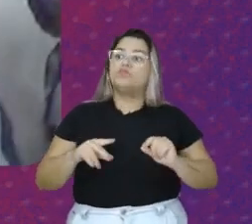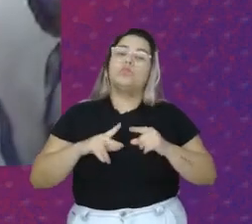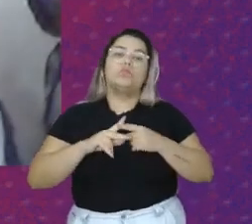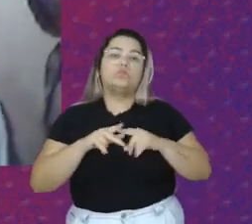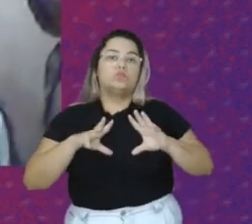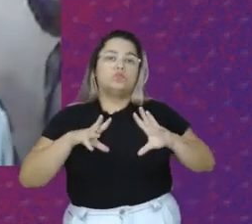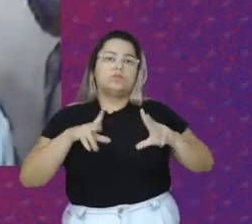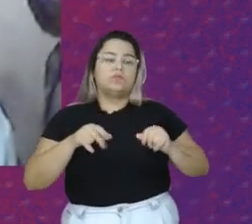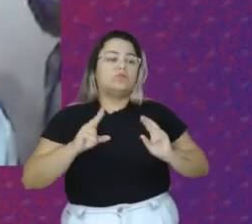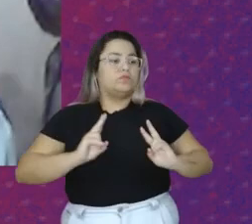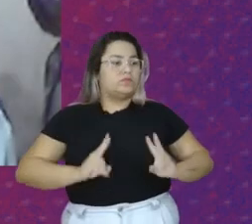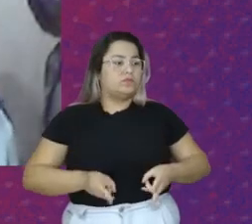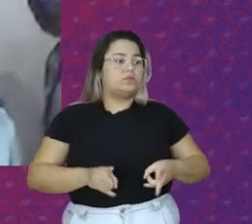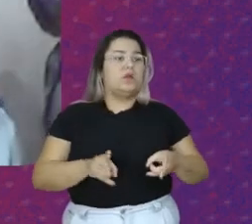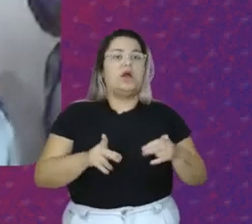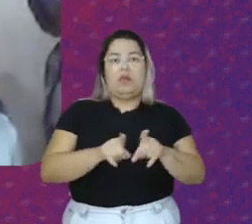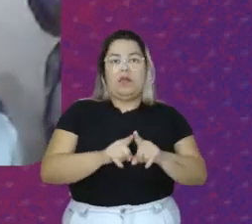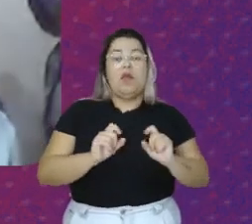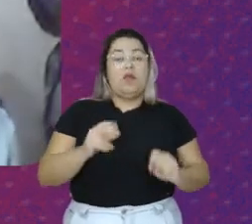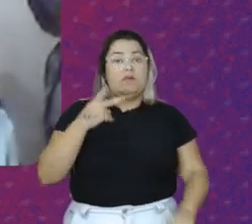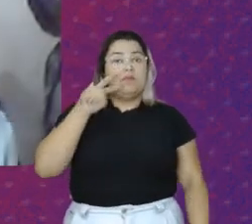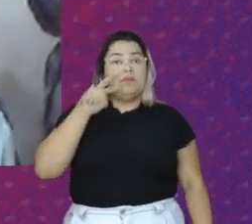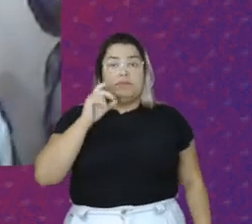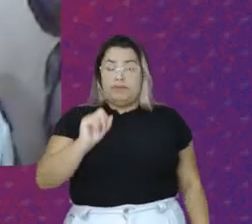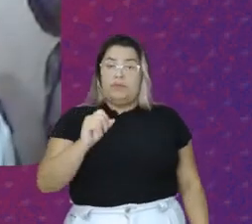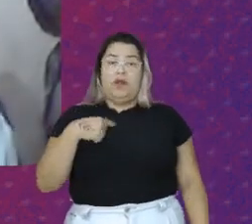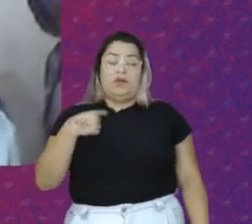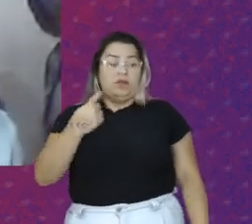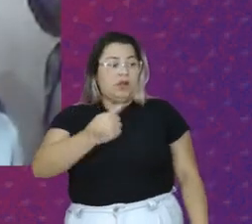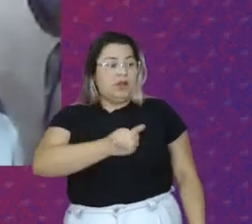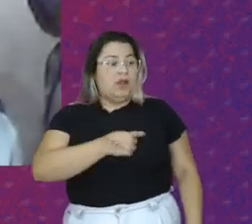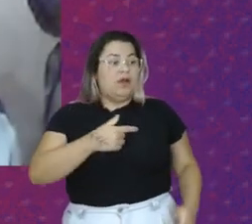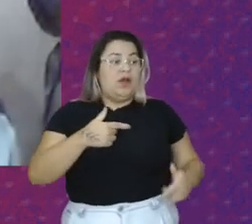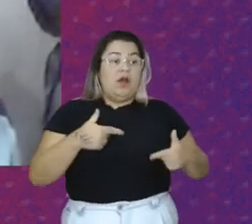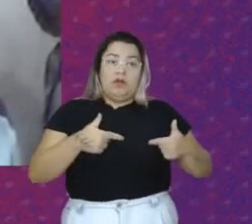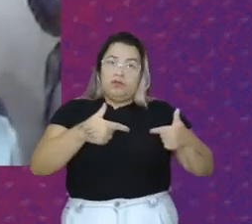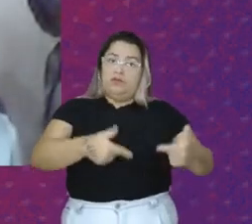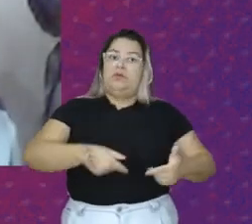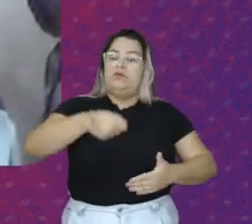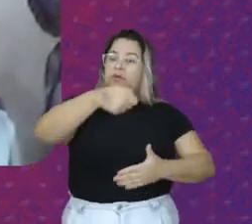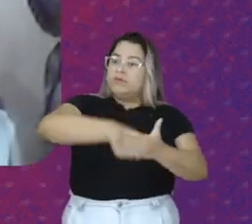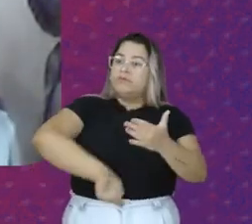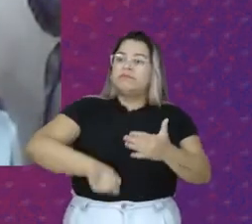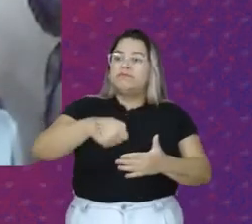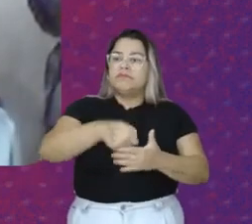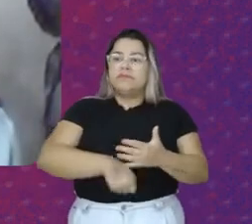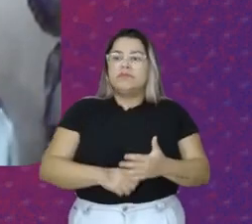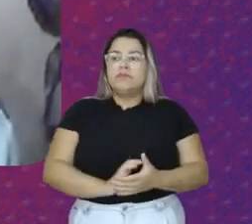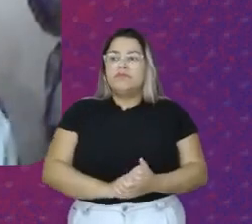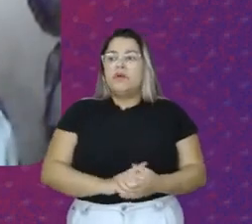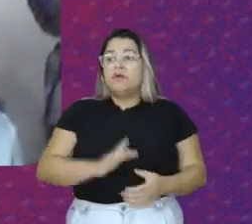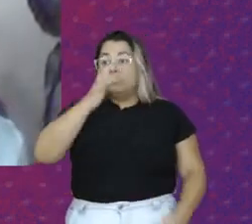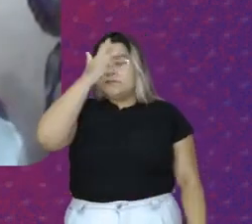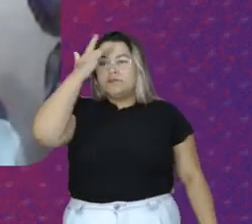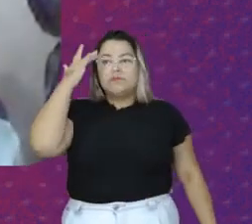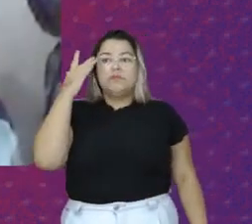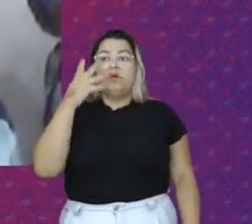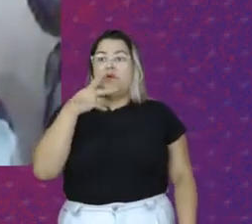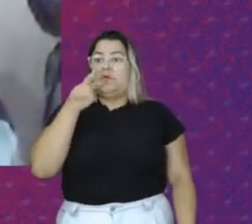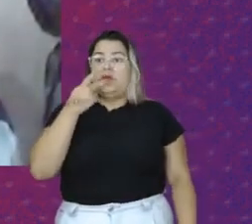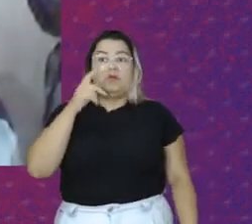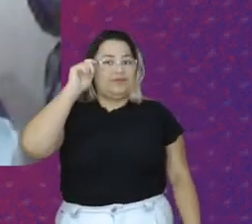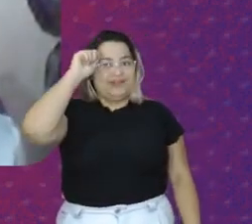deu consistência para que a nossa luta, né, porque as pessoas falam, eu não sou